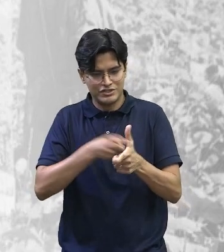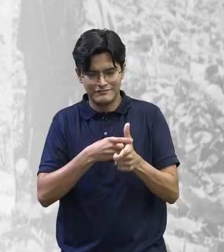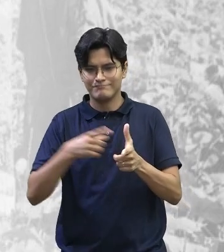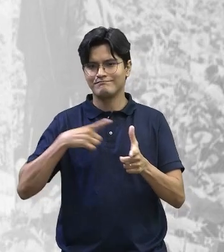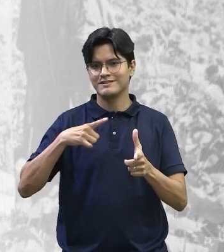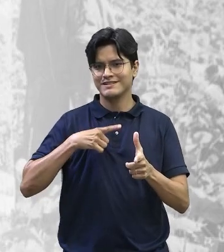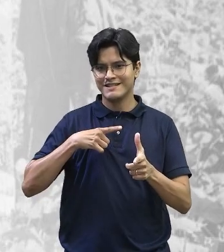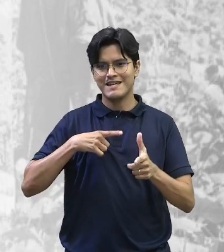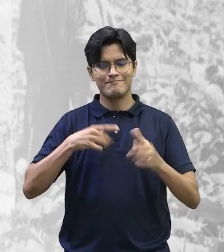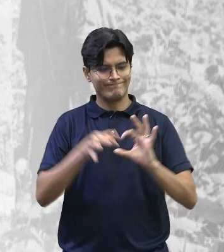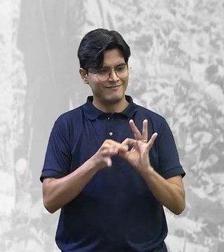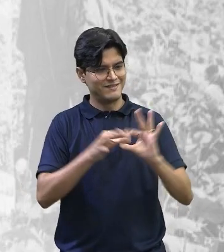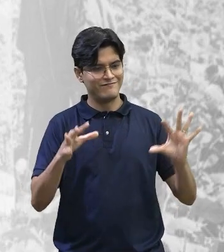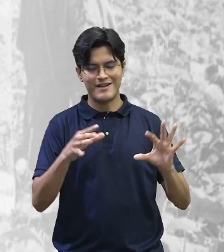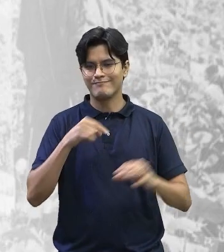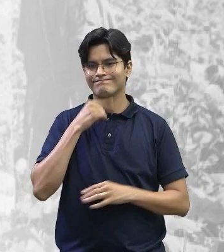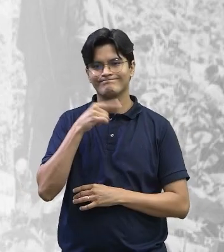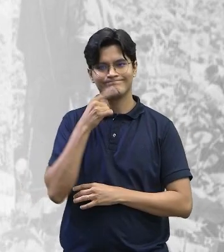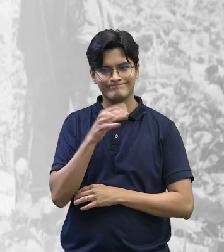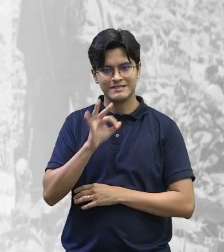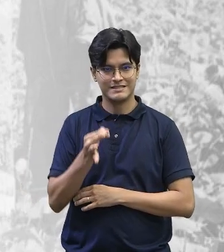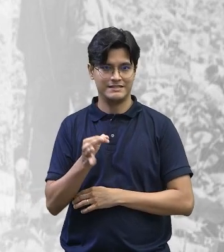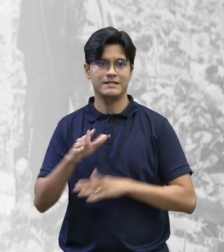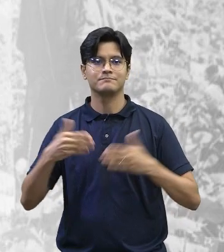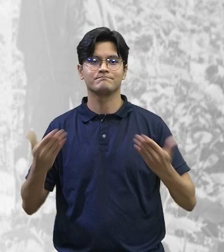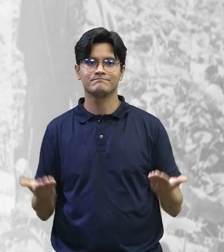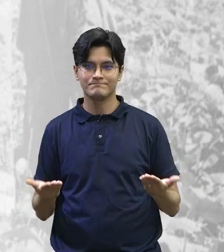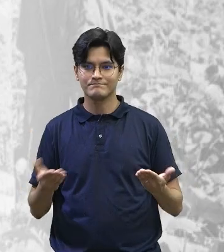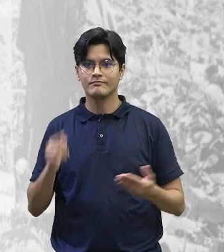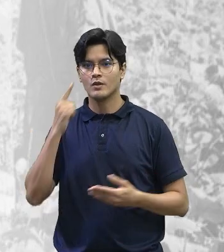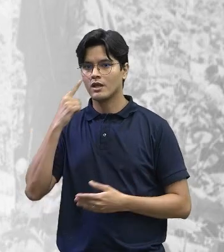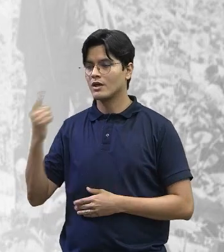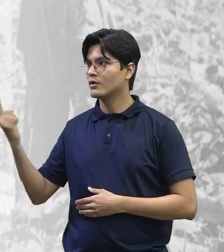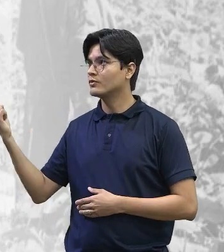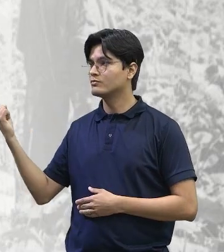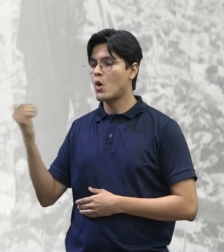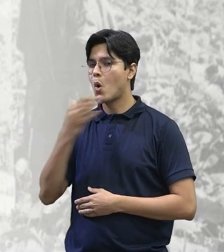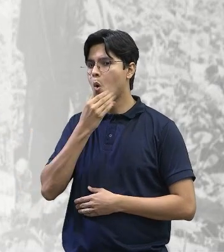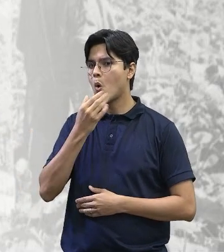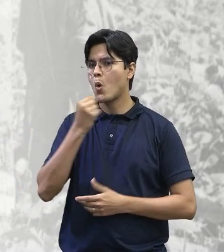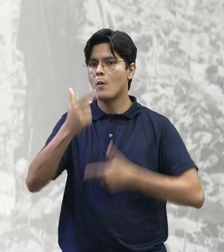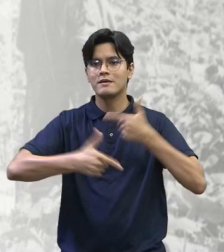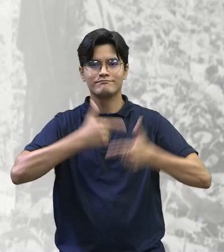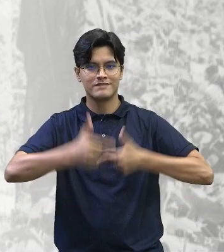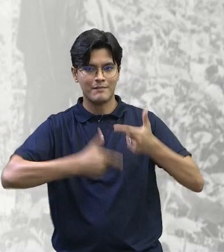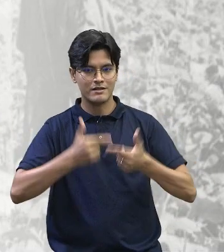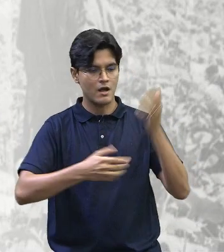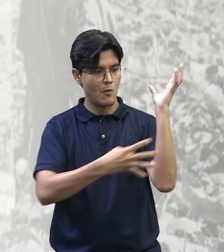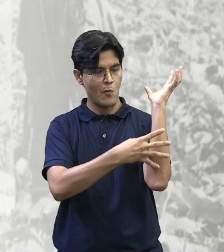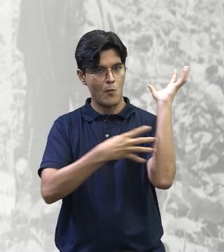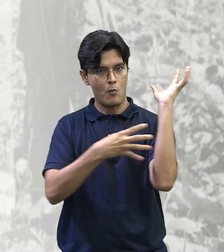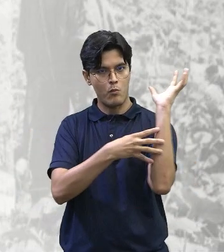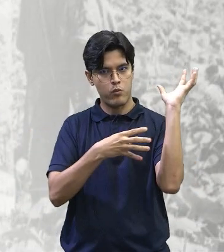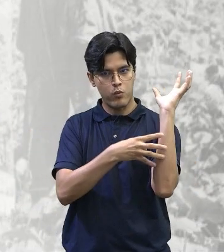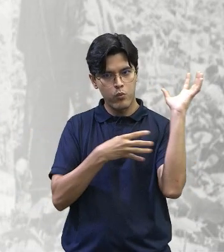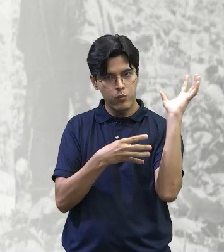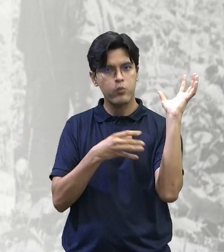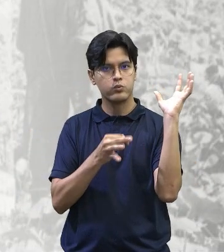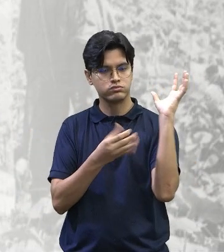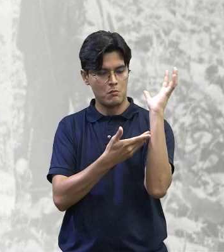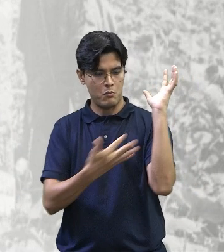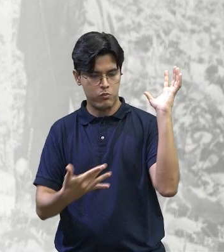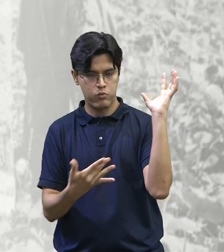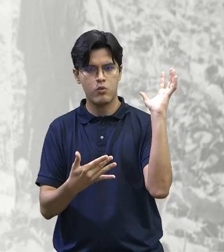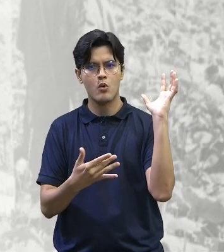vocês aqui do lado, vocês estão verificando, um seringueiro trabalhando na extração do látex da borracha. E por que